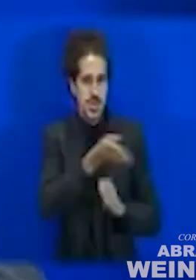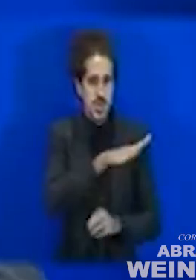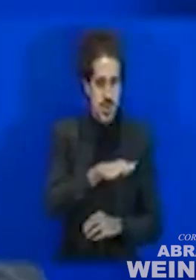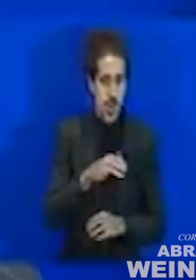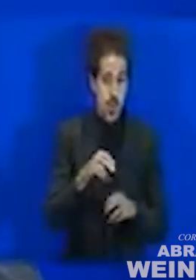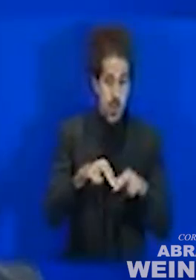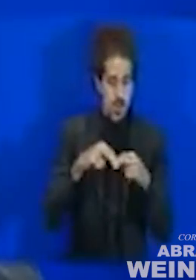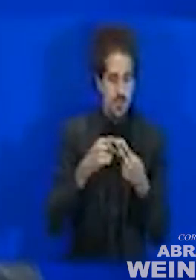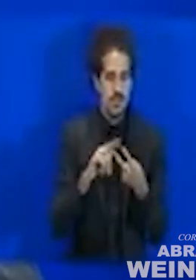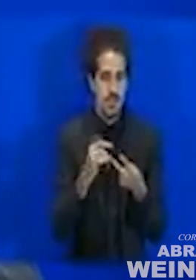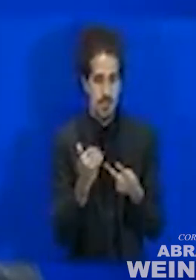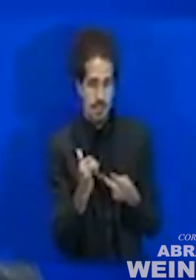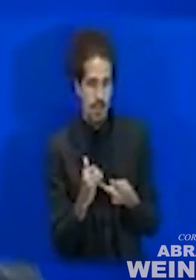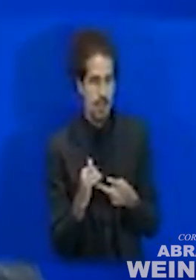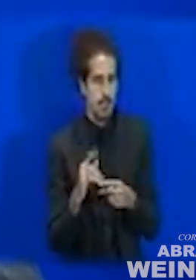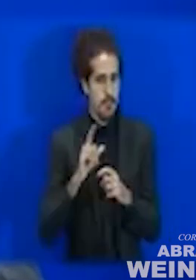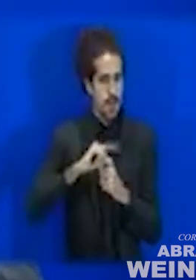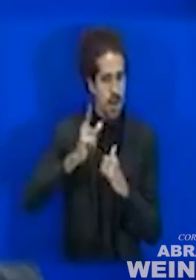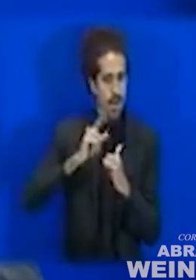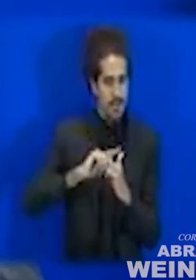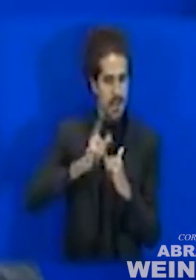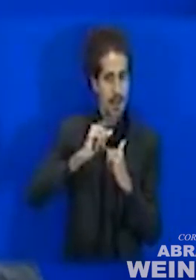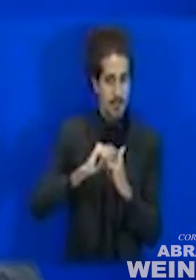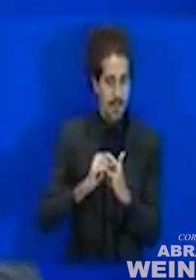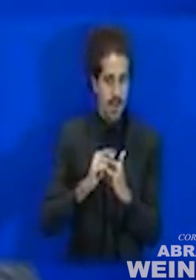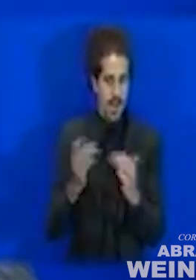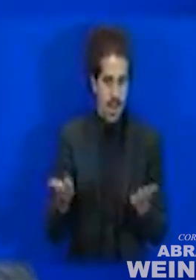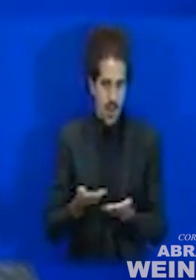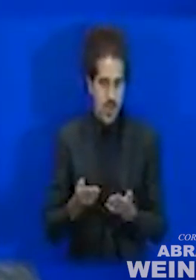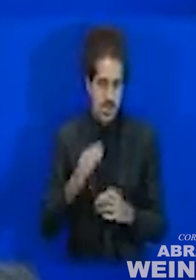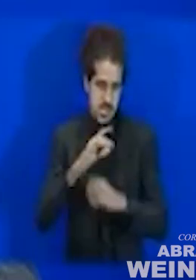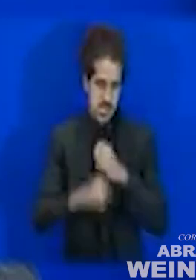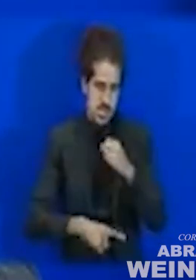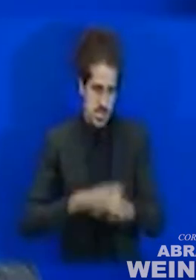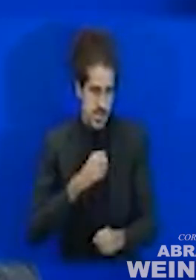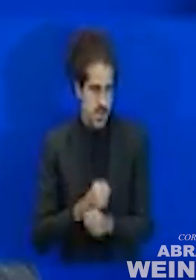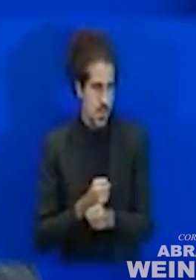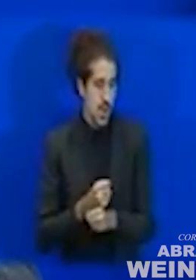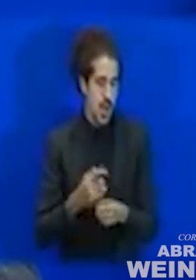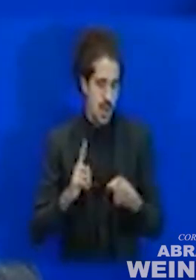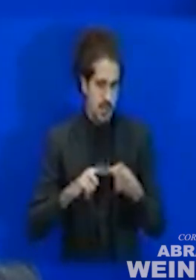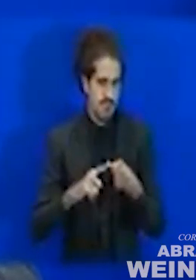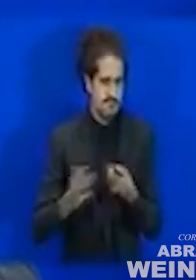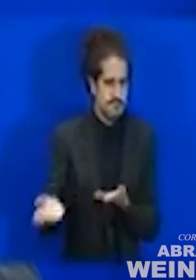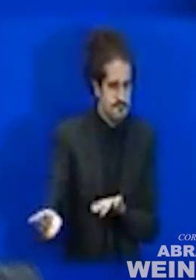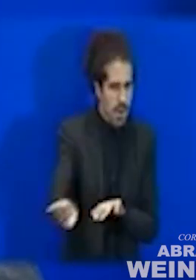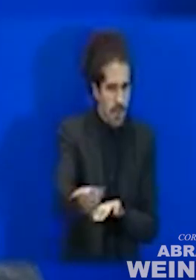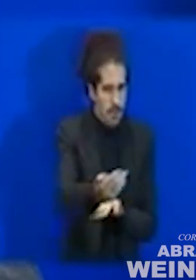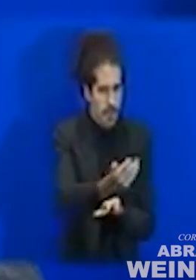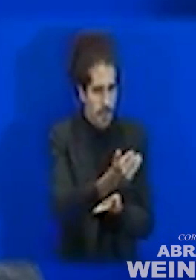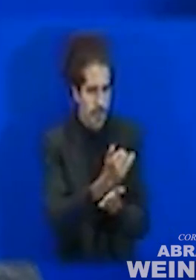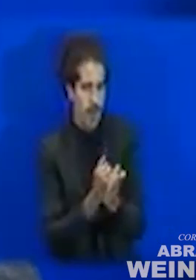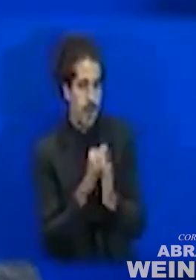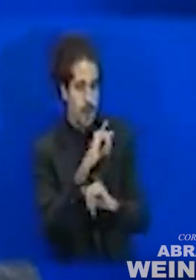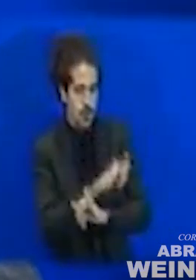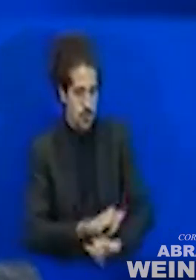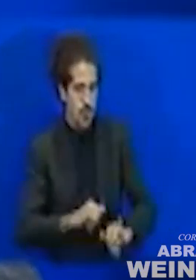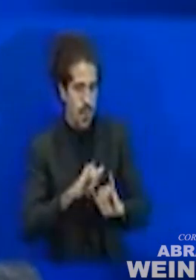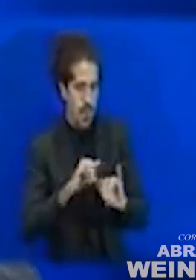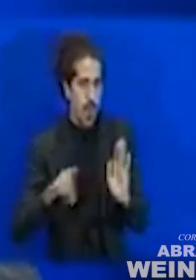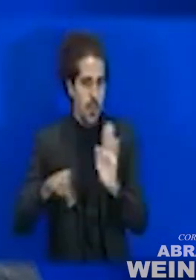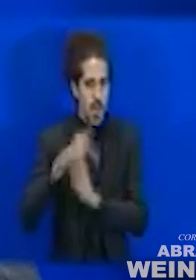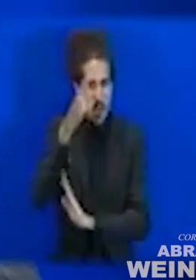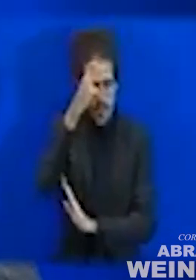aparelho eletrônico que tocou na sala de aula, que foi uma novidade desse ano. Então, nesse primeiro momento, a gente está coletando as informações daqueles que